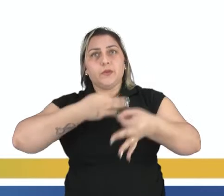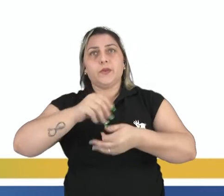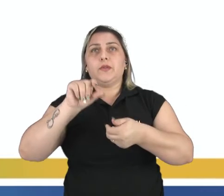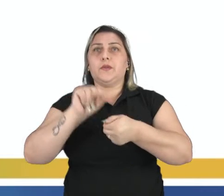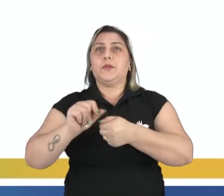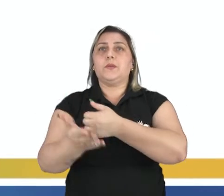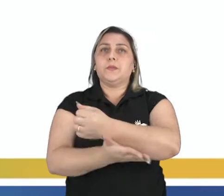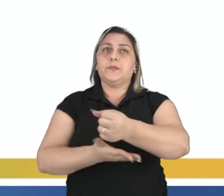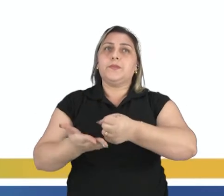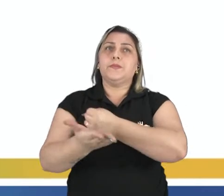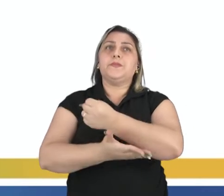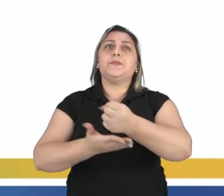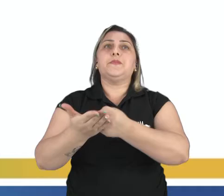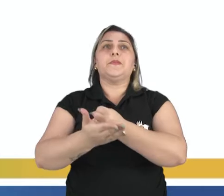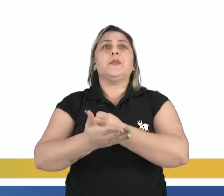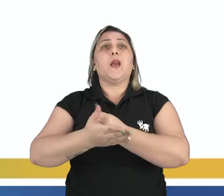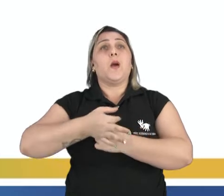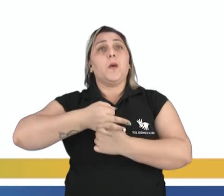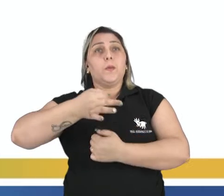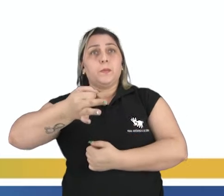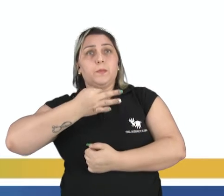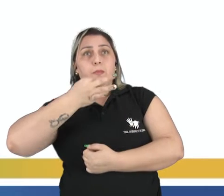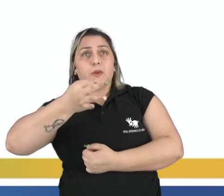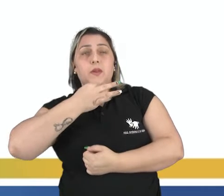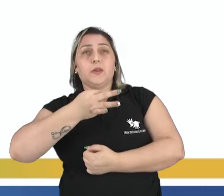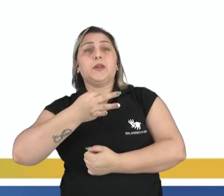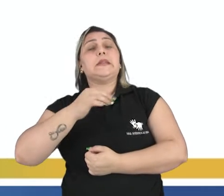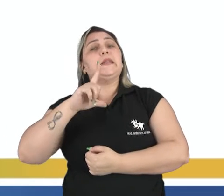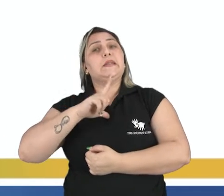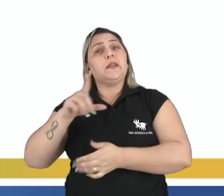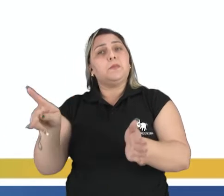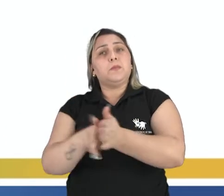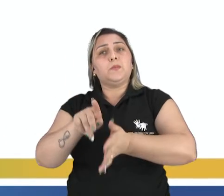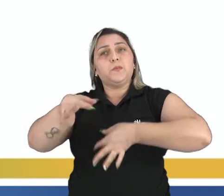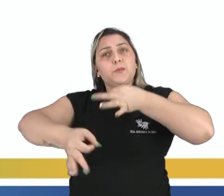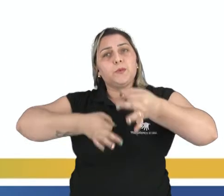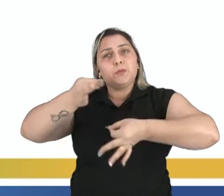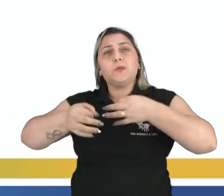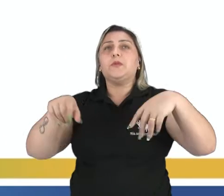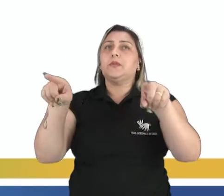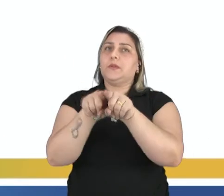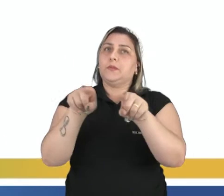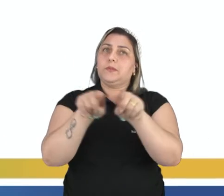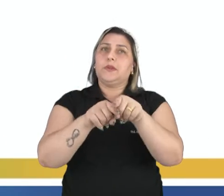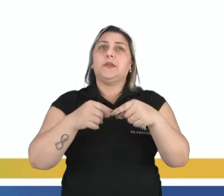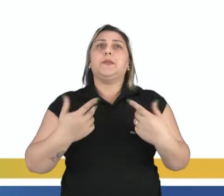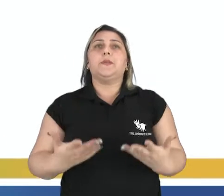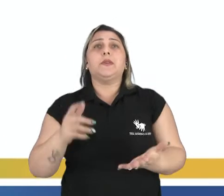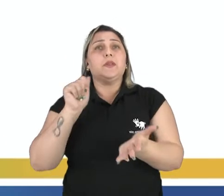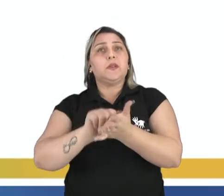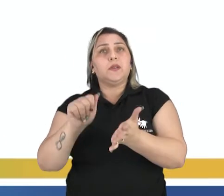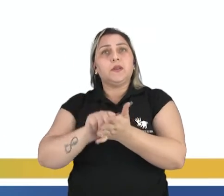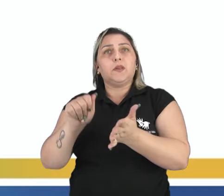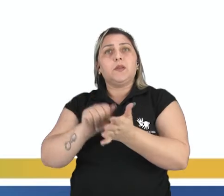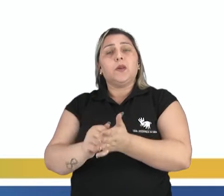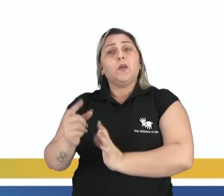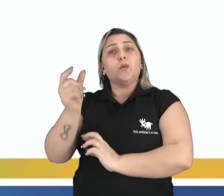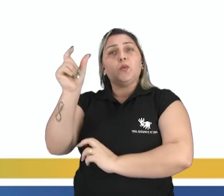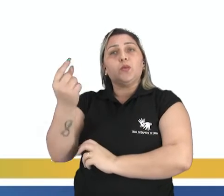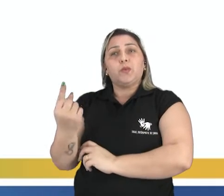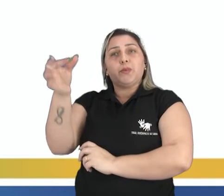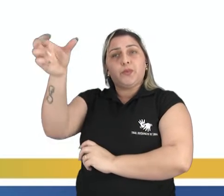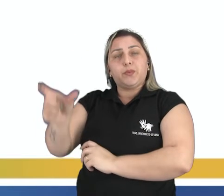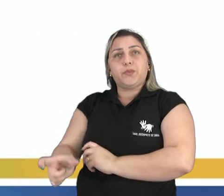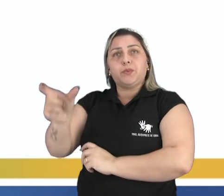construído com base em um ponto de vista sustentado por argumentos também, tá bom? Embora escrito por um indivíduo,